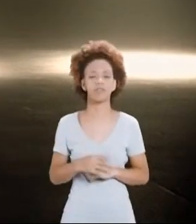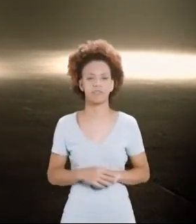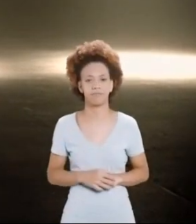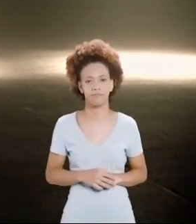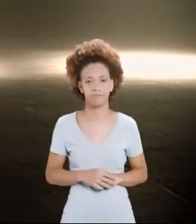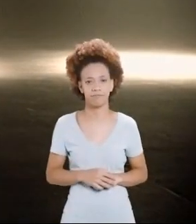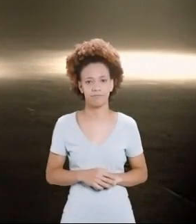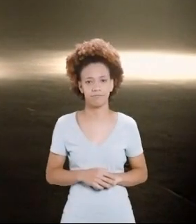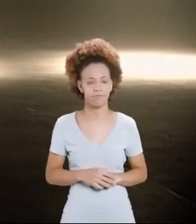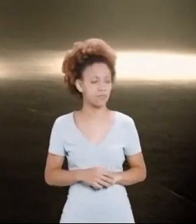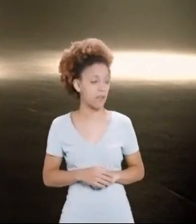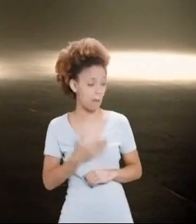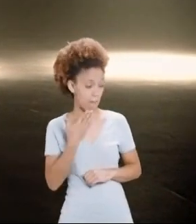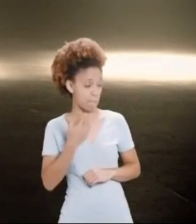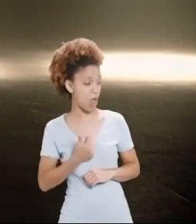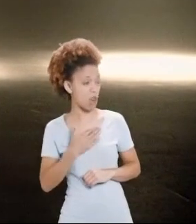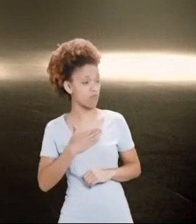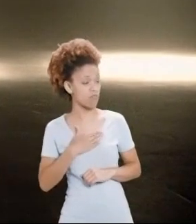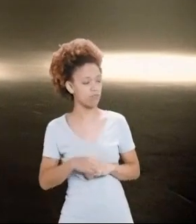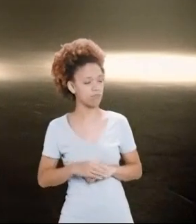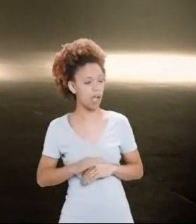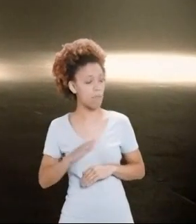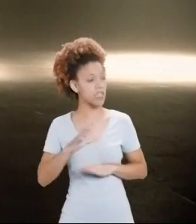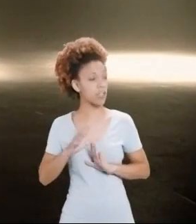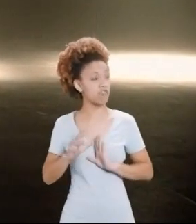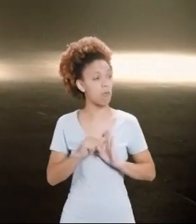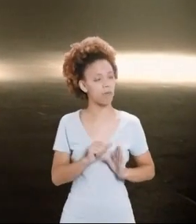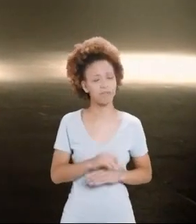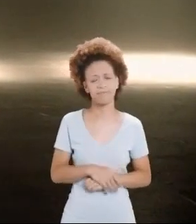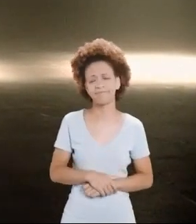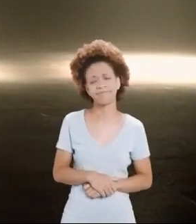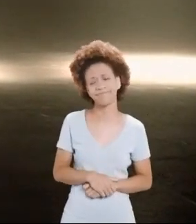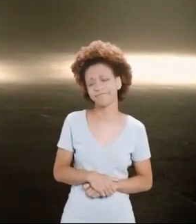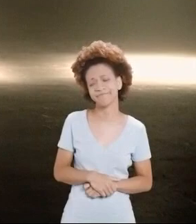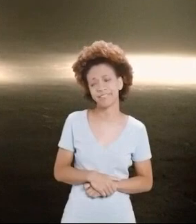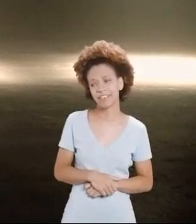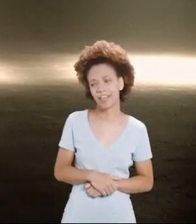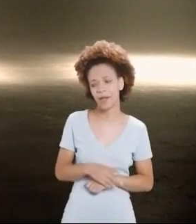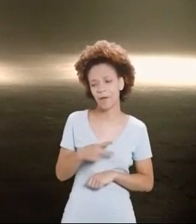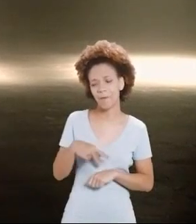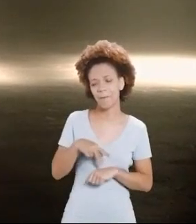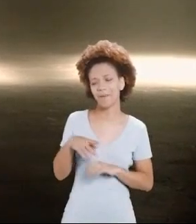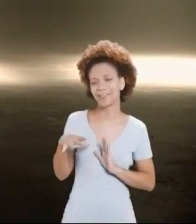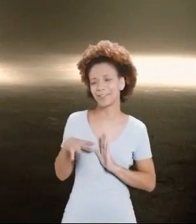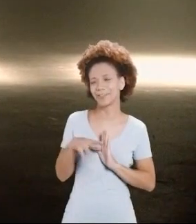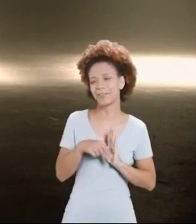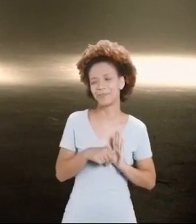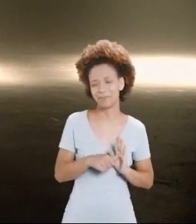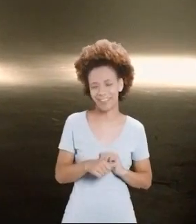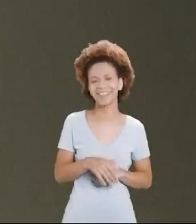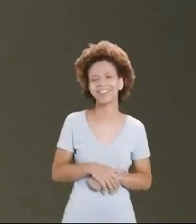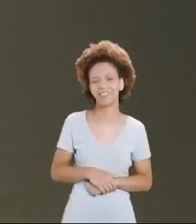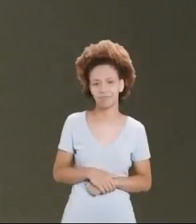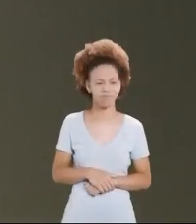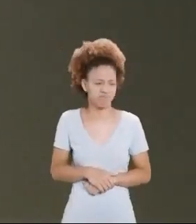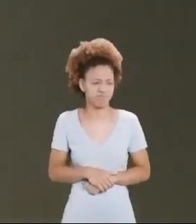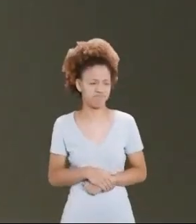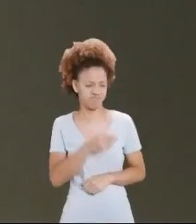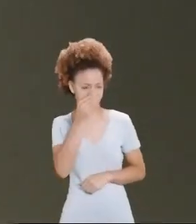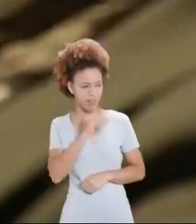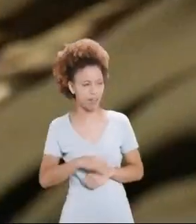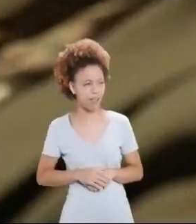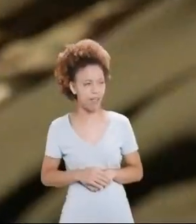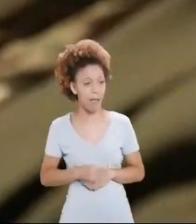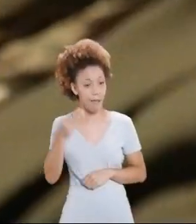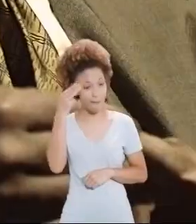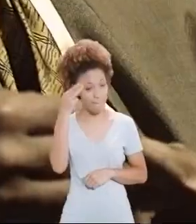dois. O maior sou eu. Eu roubei uma cidade inteira. Ora, ora. Eu roubei foi um país todo. Ah, grande coisa. Eu